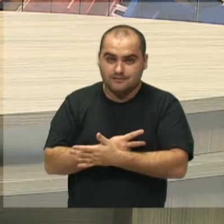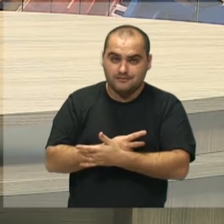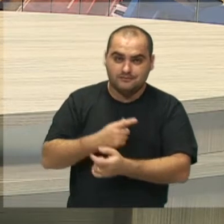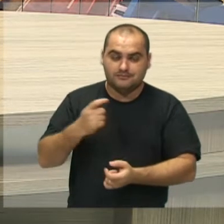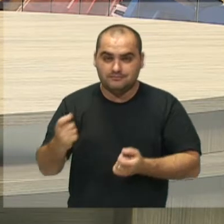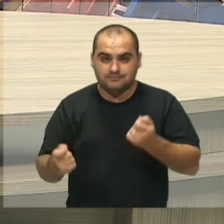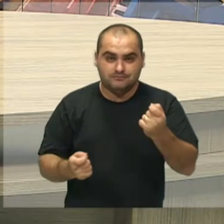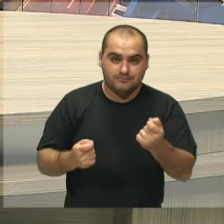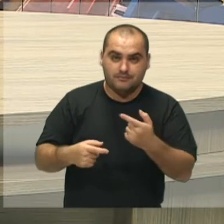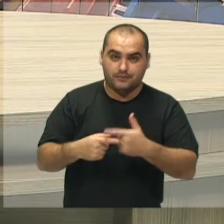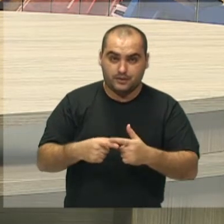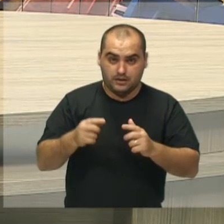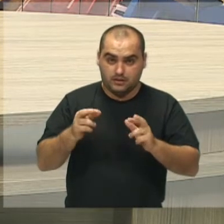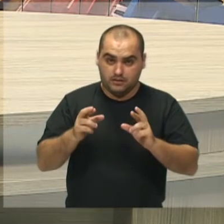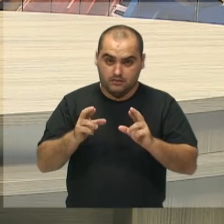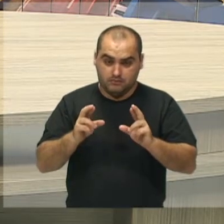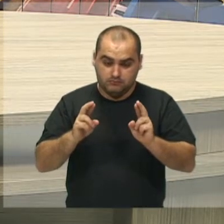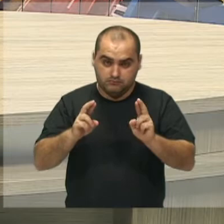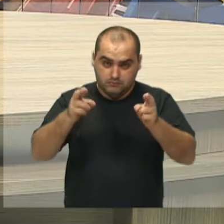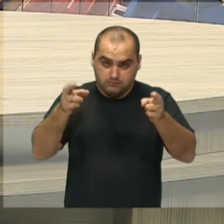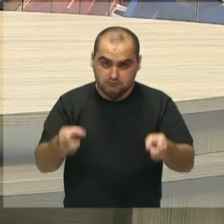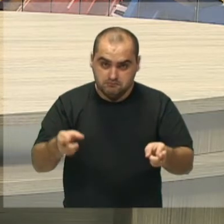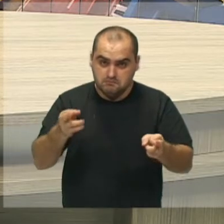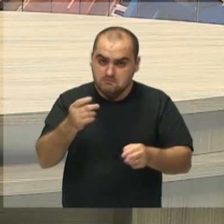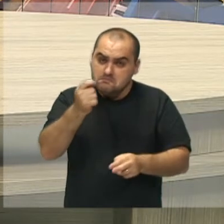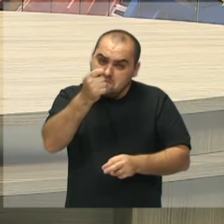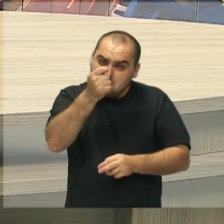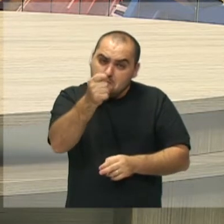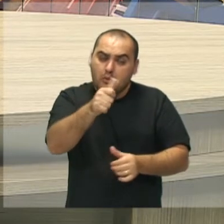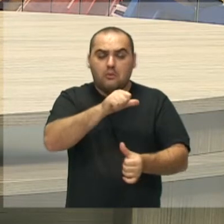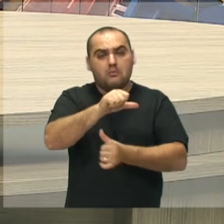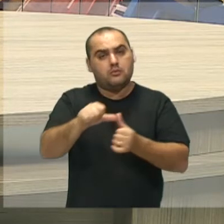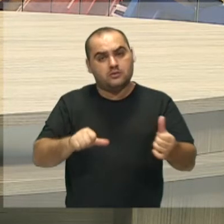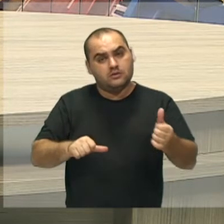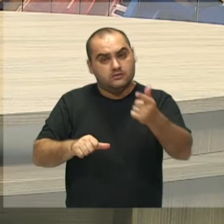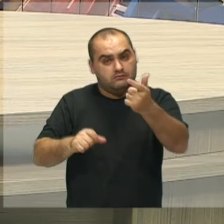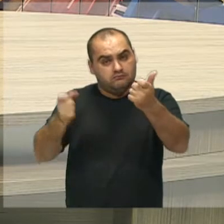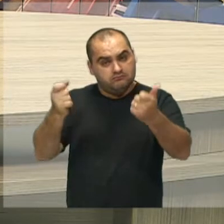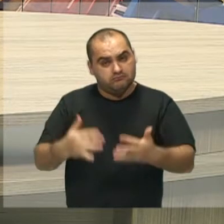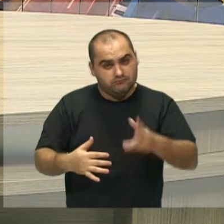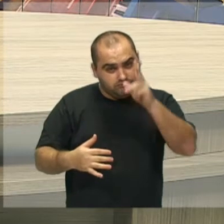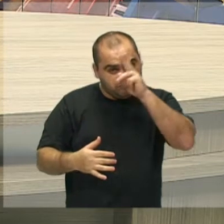gente quase na região, pelo menos, foram pouquíssimas mudanças, como você pontuou.